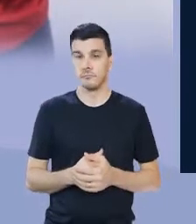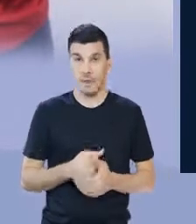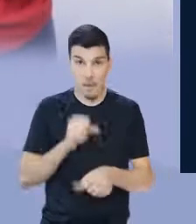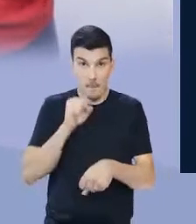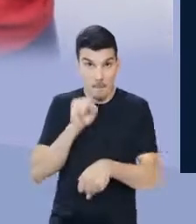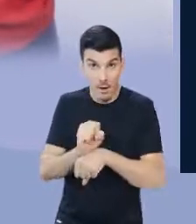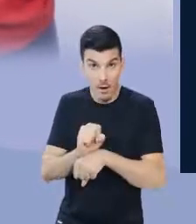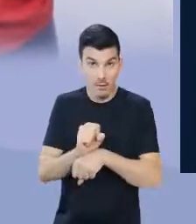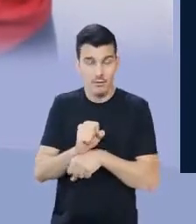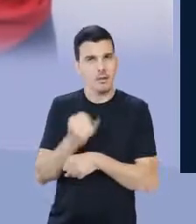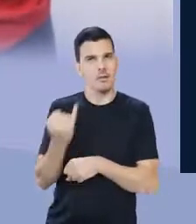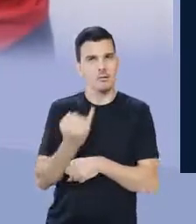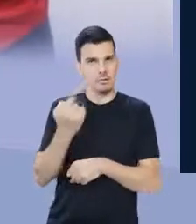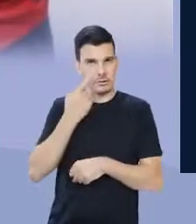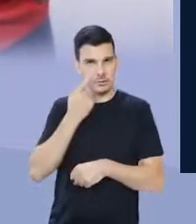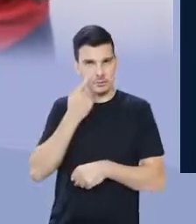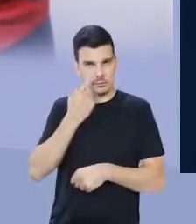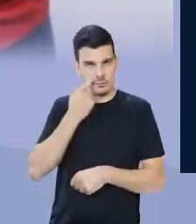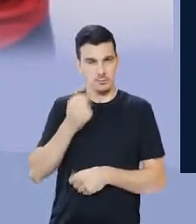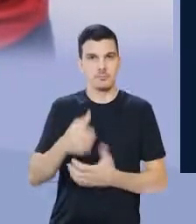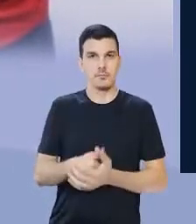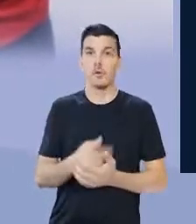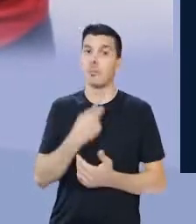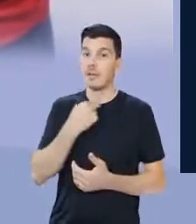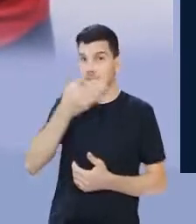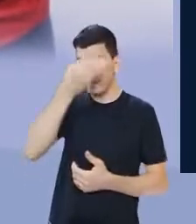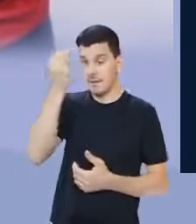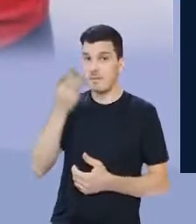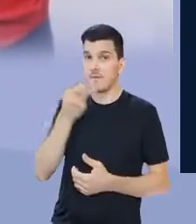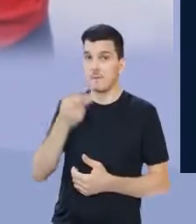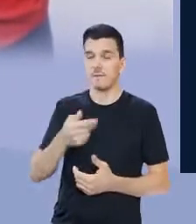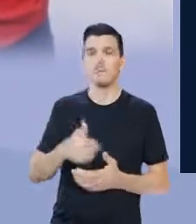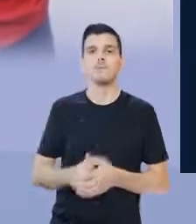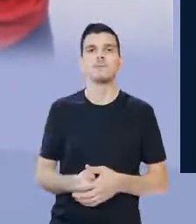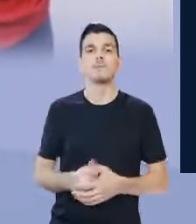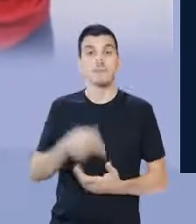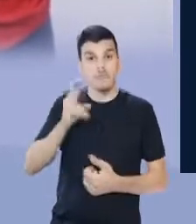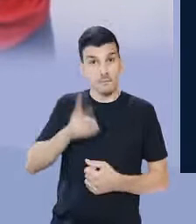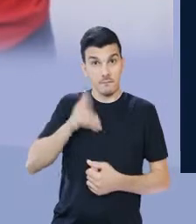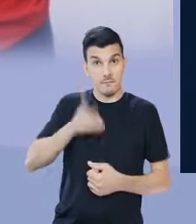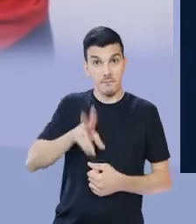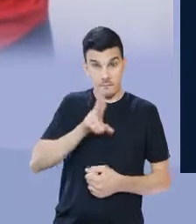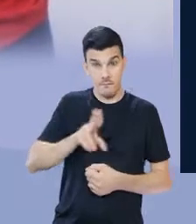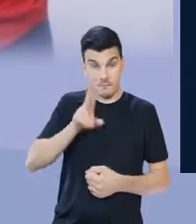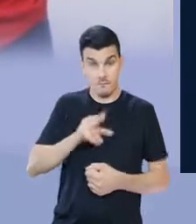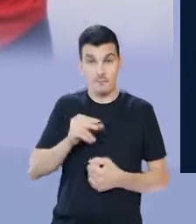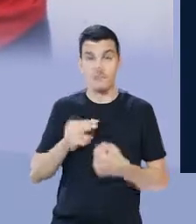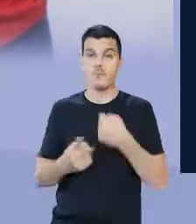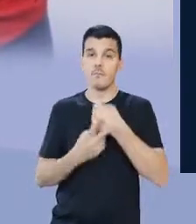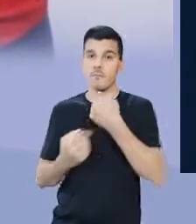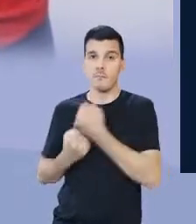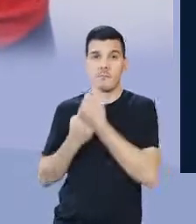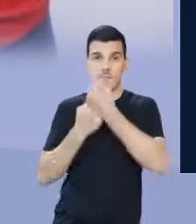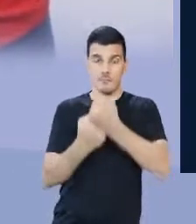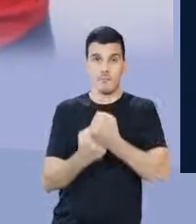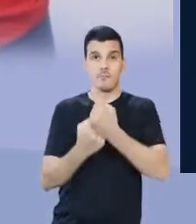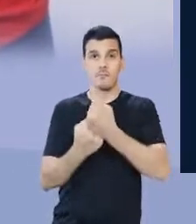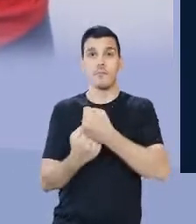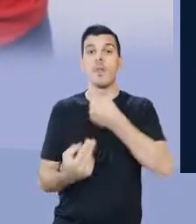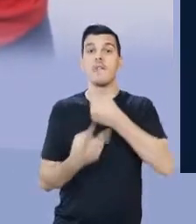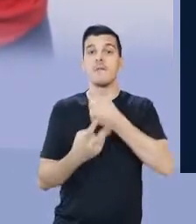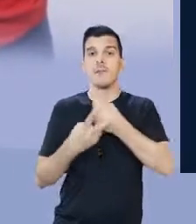um pouco, uma coisa importantíssima que a gente não pode esquecer. Todas as vezes que a gente usa verbo auxiliar, o